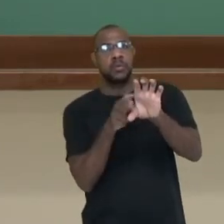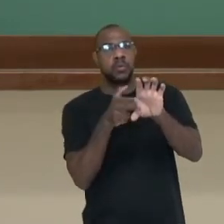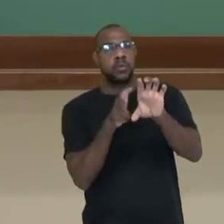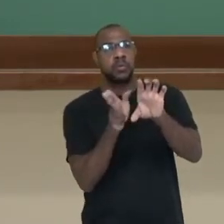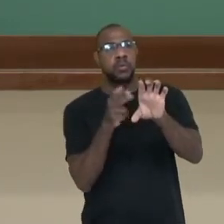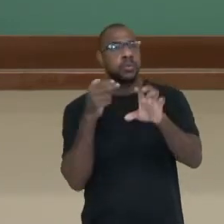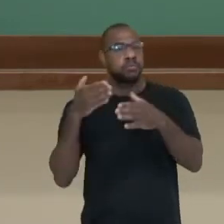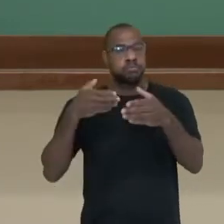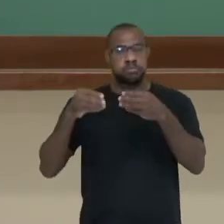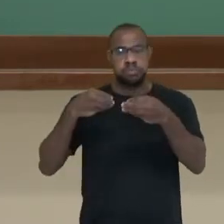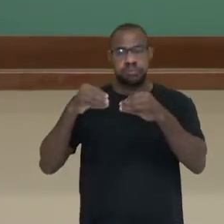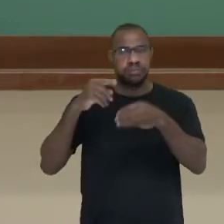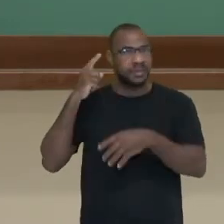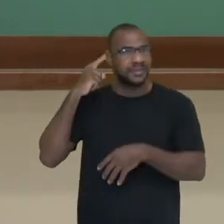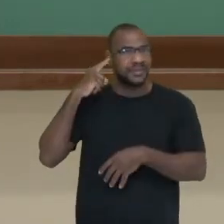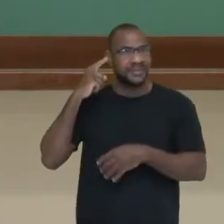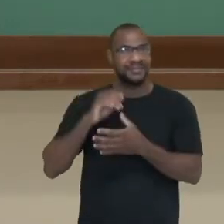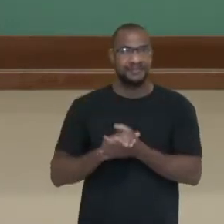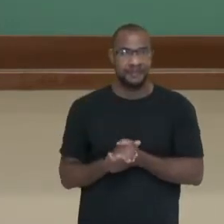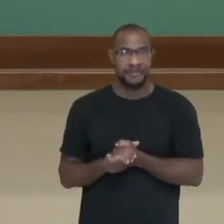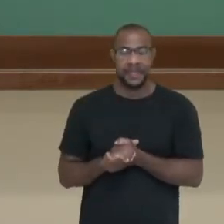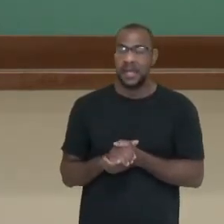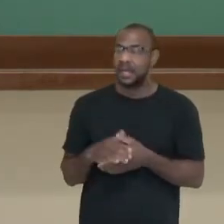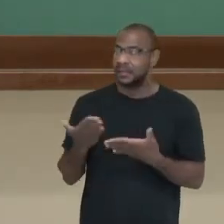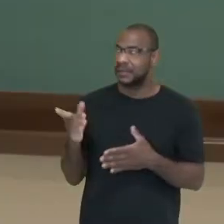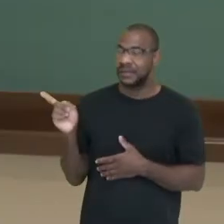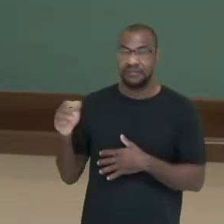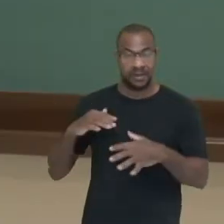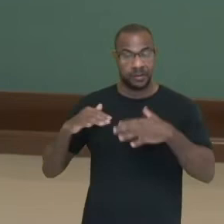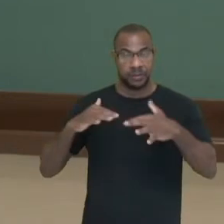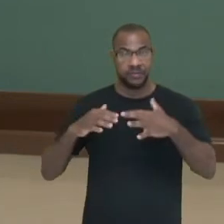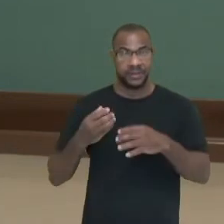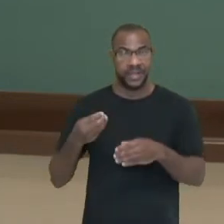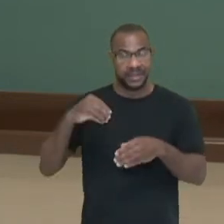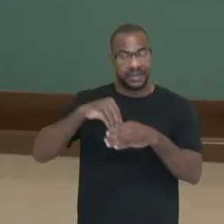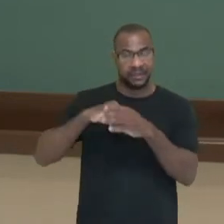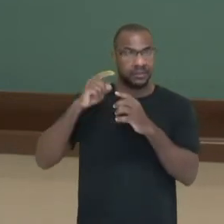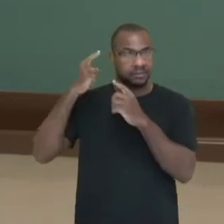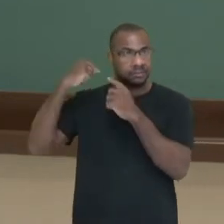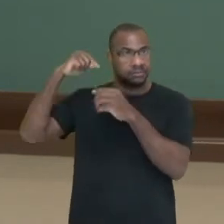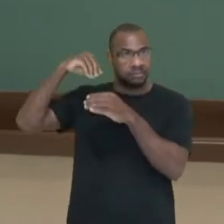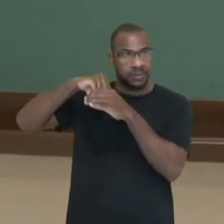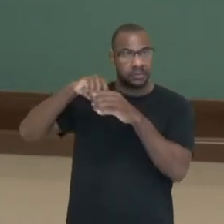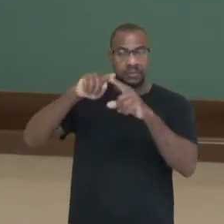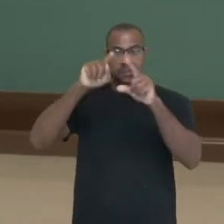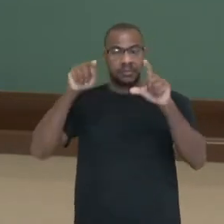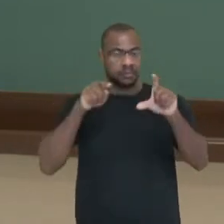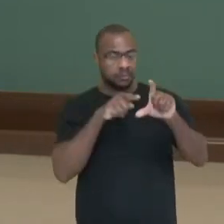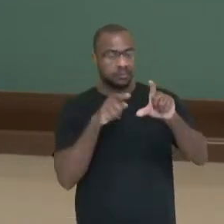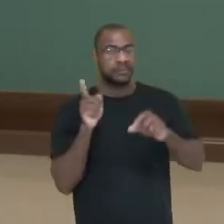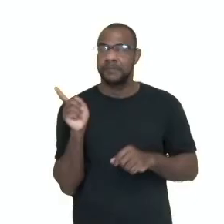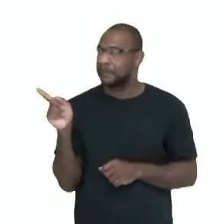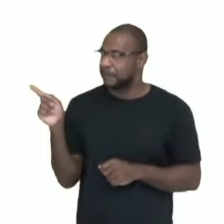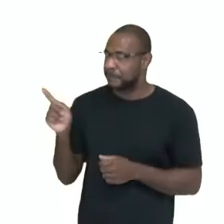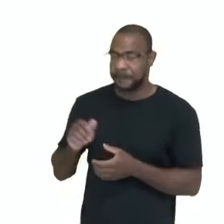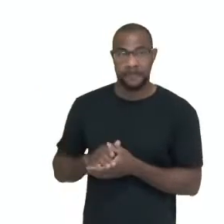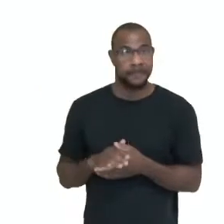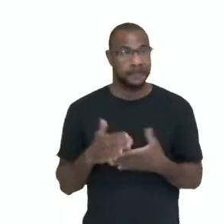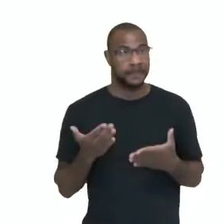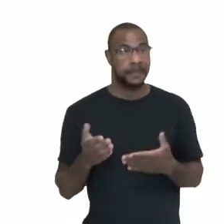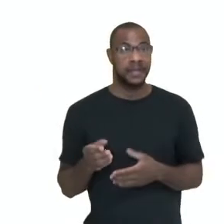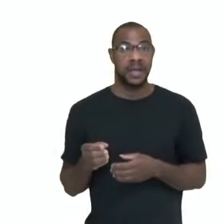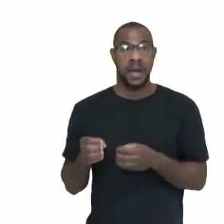assim eu consigo ouvir. Tranquilo? Então, lembre-se, ainda dá para você visualizar duas coisas aqui, ó.